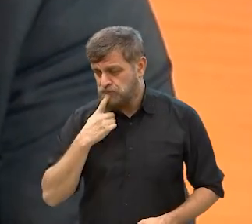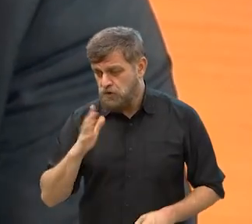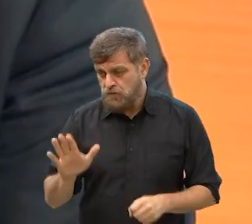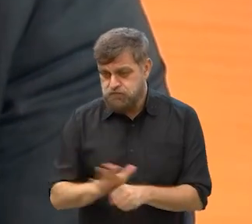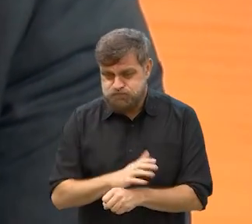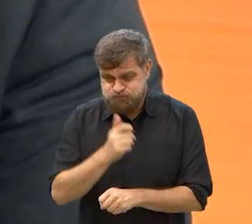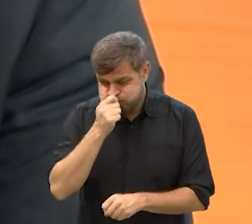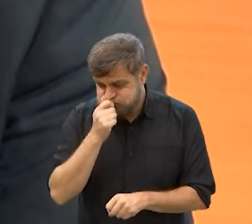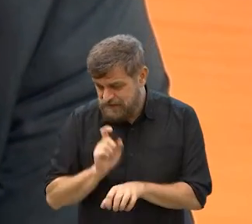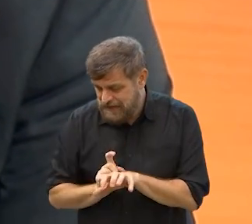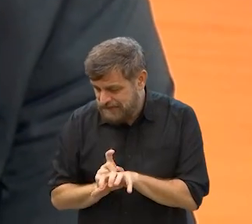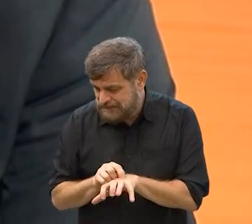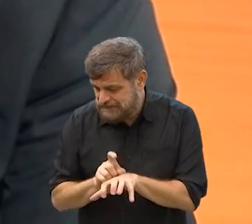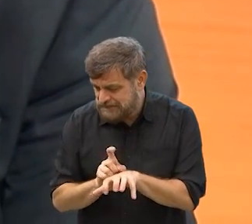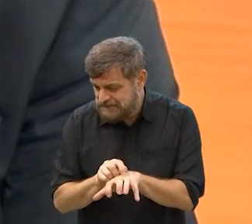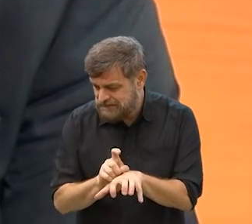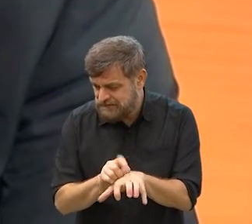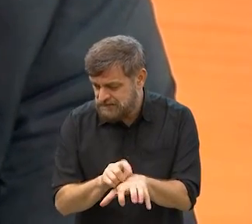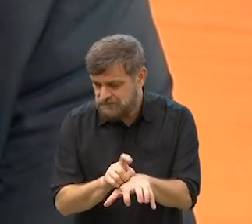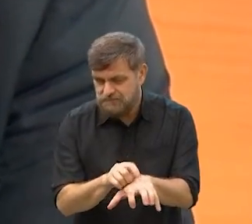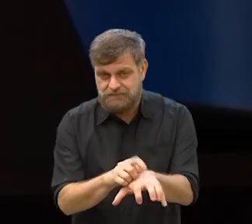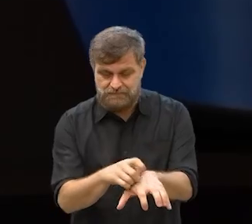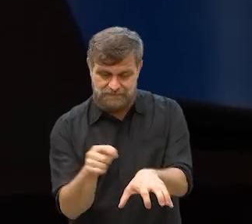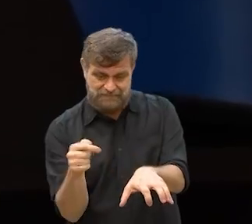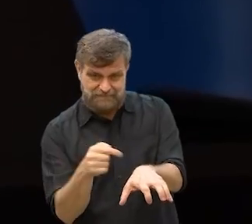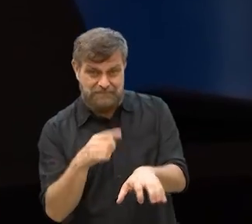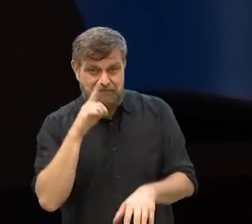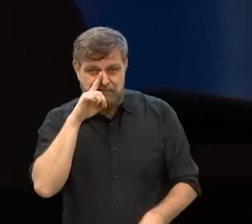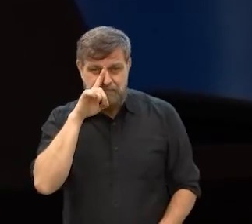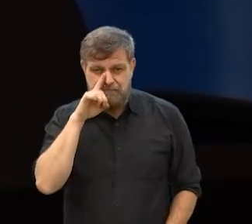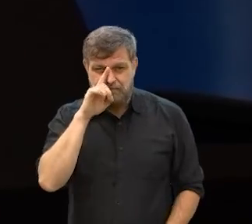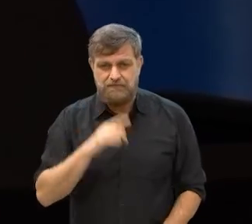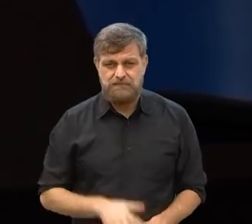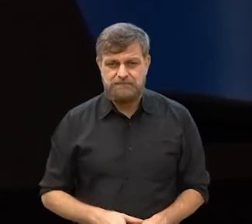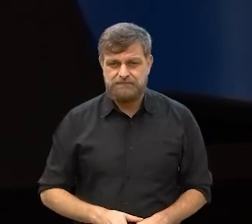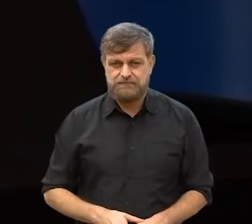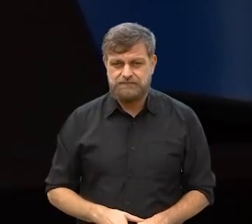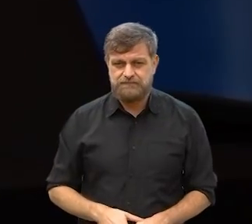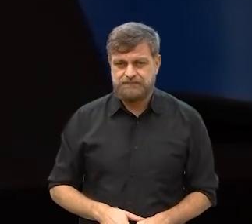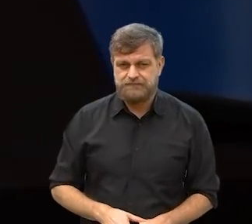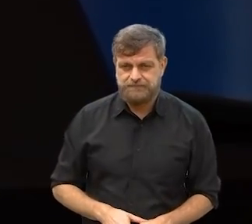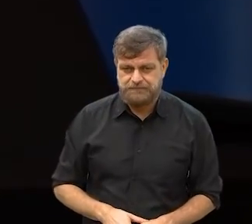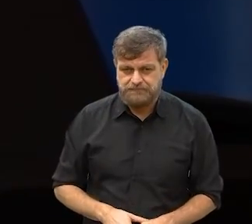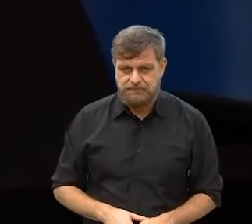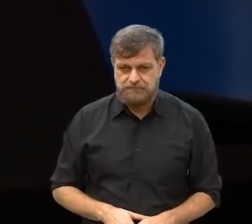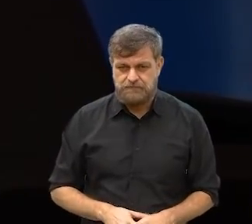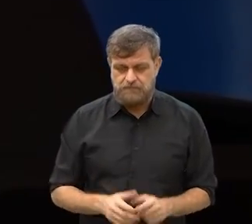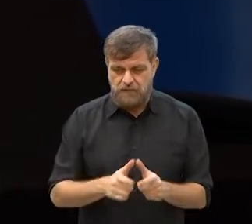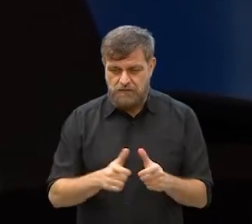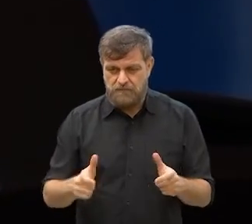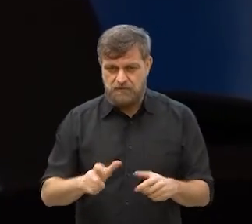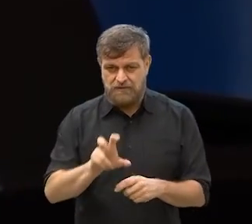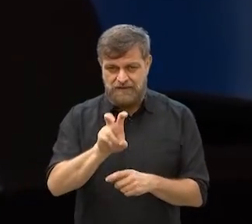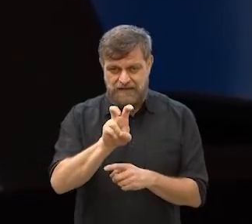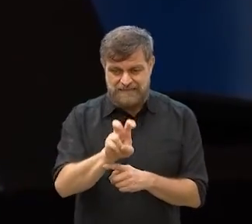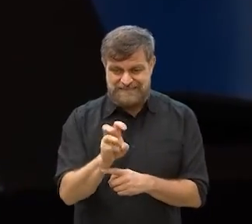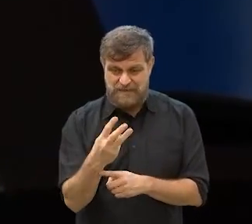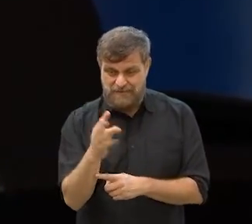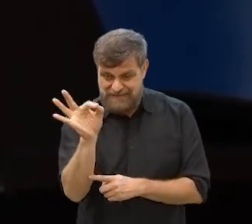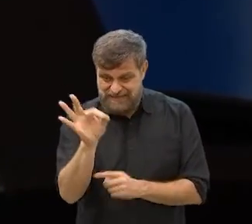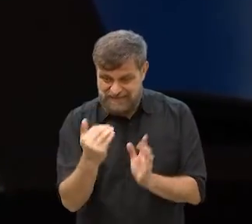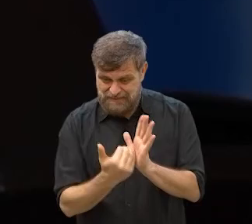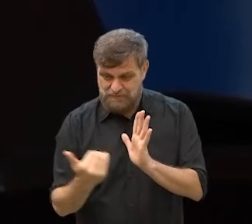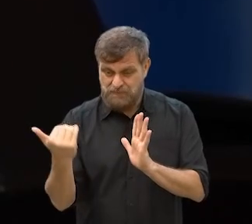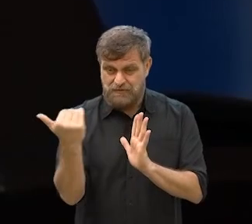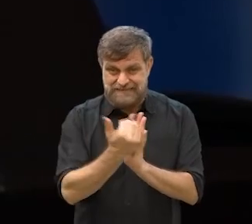conta desses animais peçonhentos. O senhor, né, fala aqui, cortando um pouquinho o senhor, aumentou em